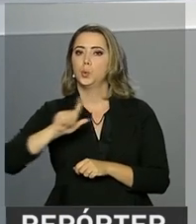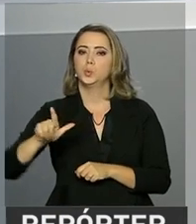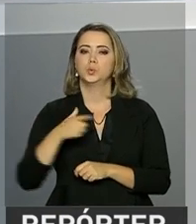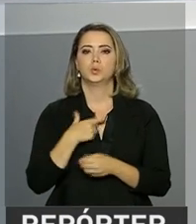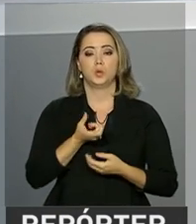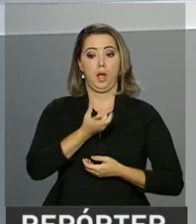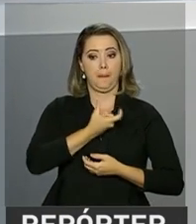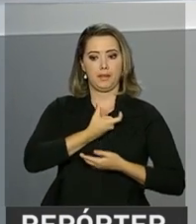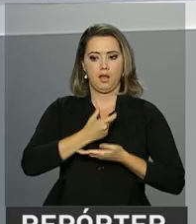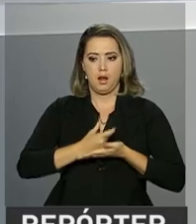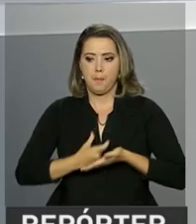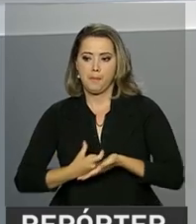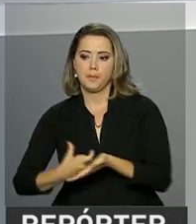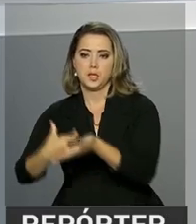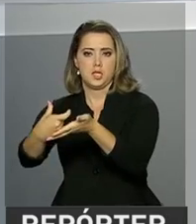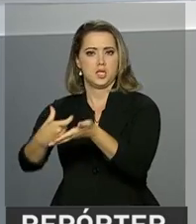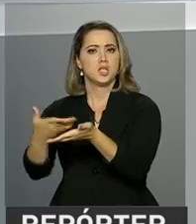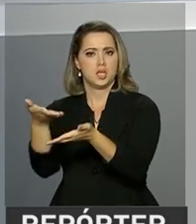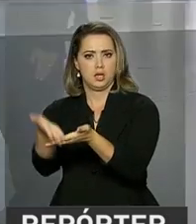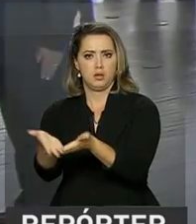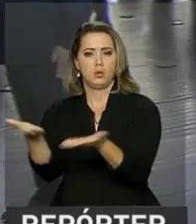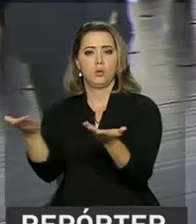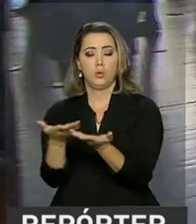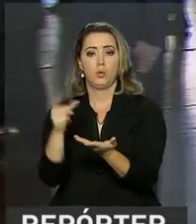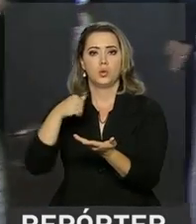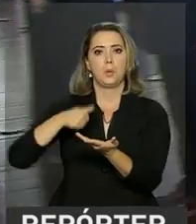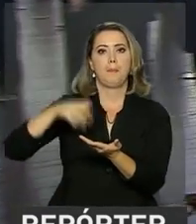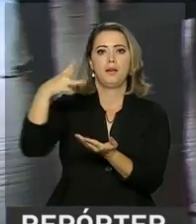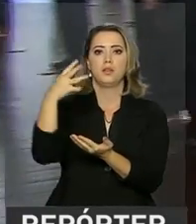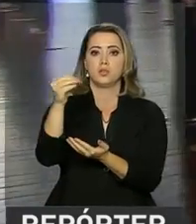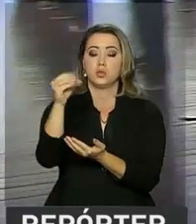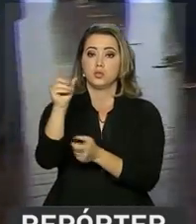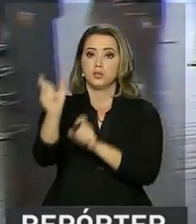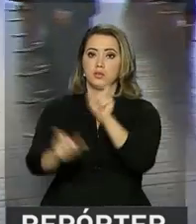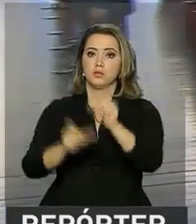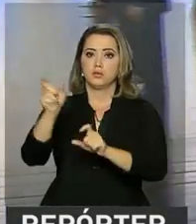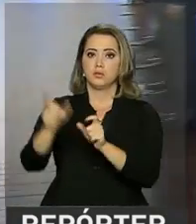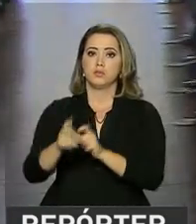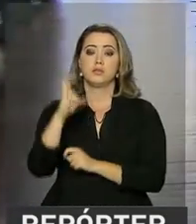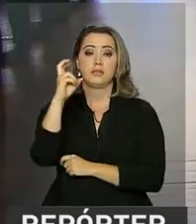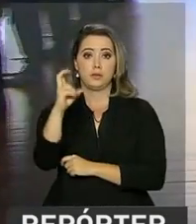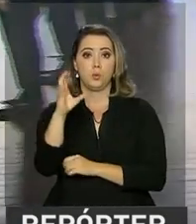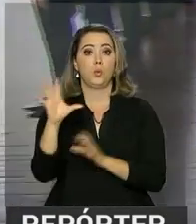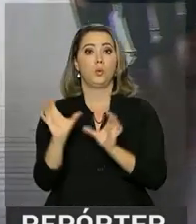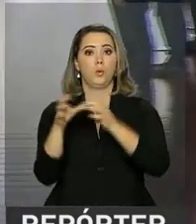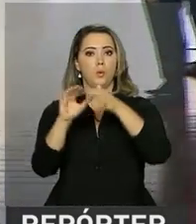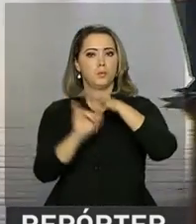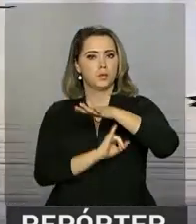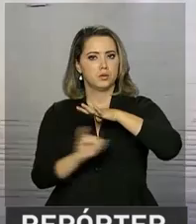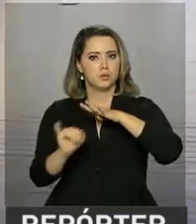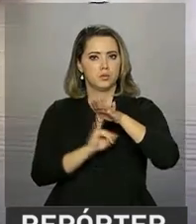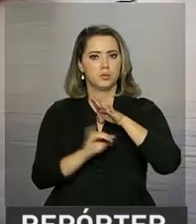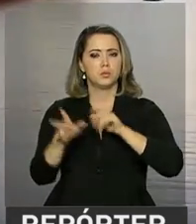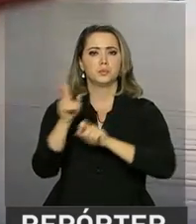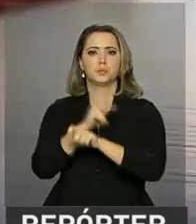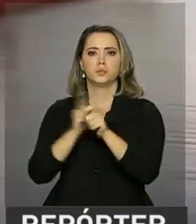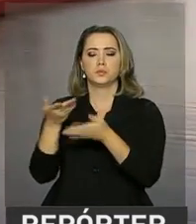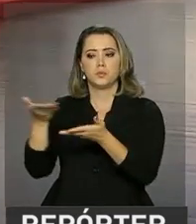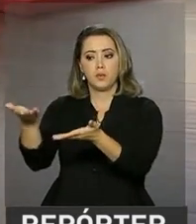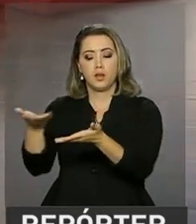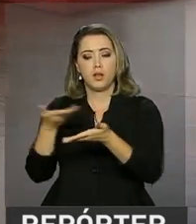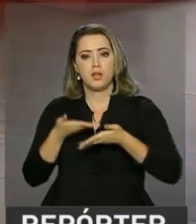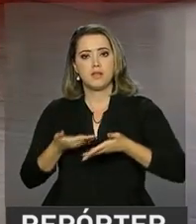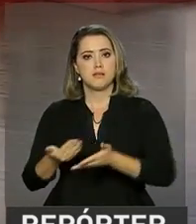medalha da Ordem do mérito da defesa mais de de 300 personalidades e cinco instituições do país